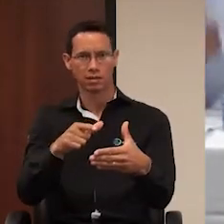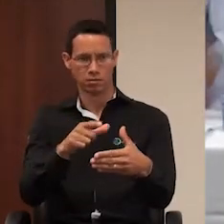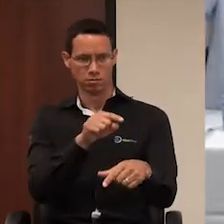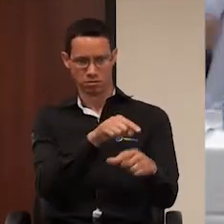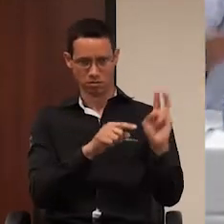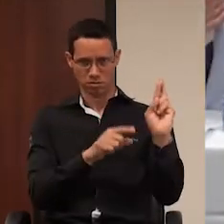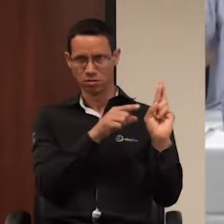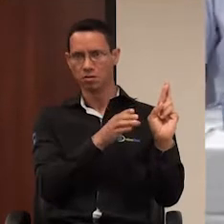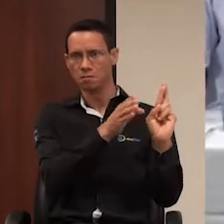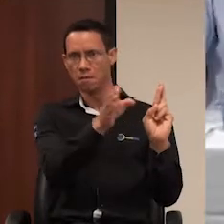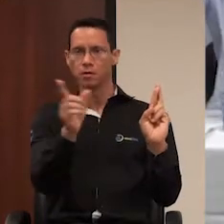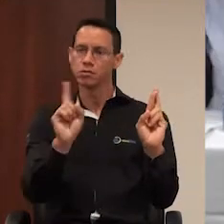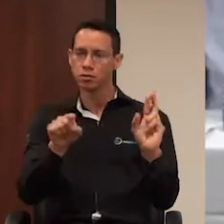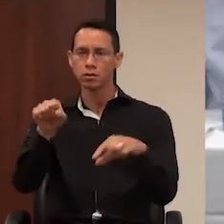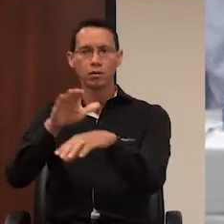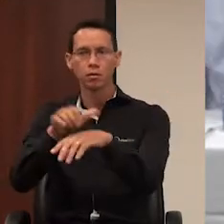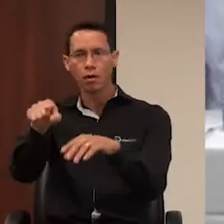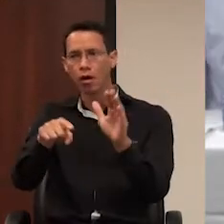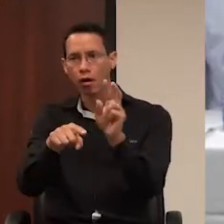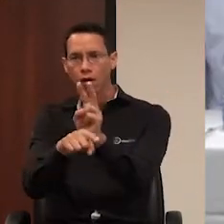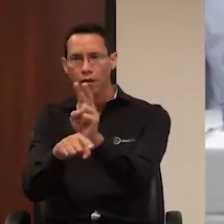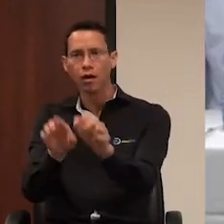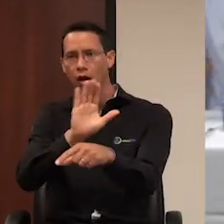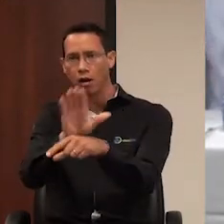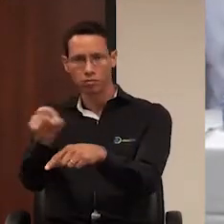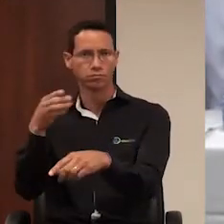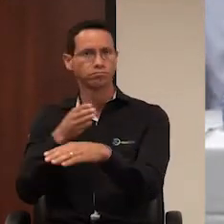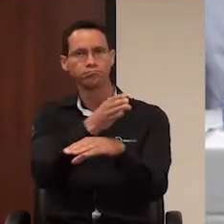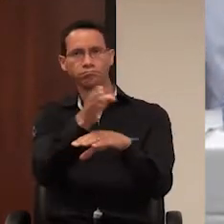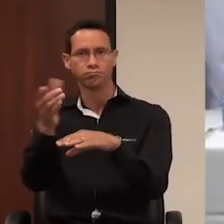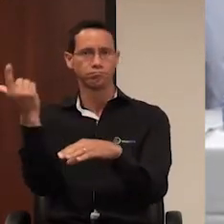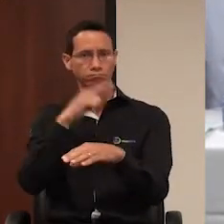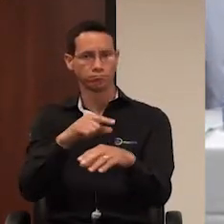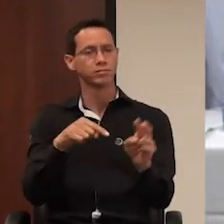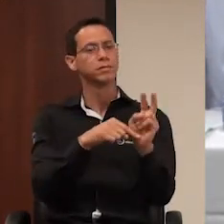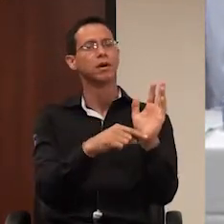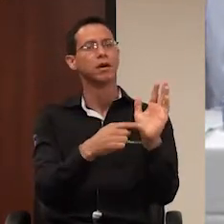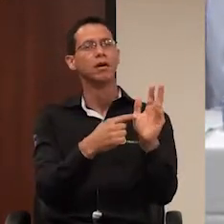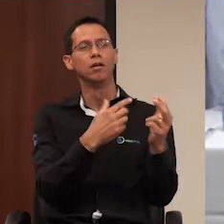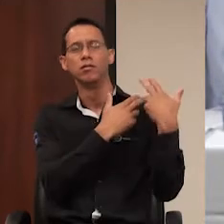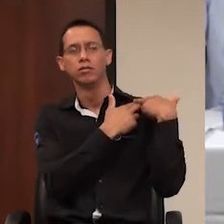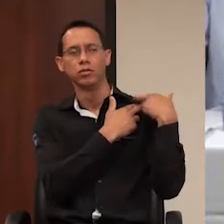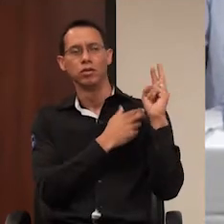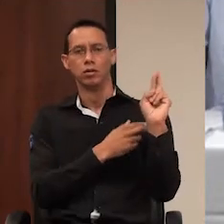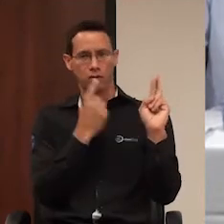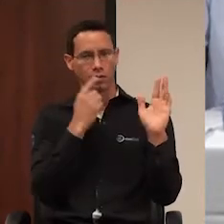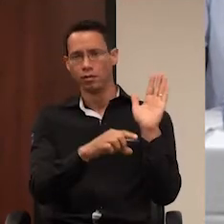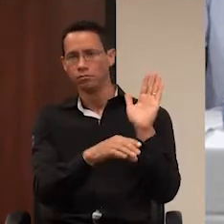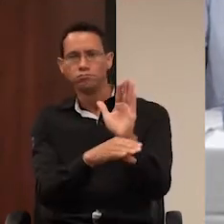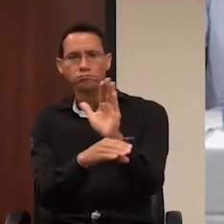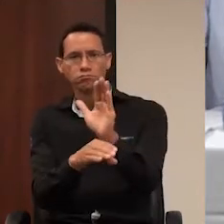ela, mas para que ela consiga ultrapassar essas barreiras com o auxílio dele. A curatela é uma medida de apoio, não é uma medida de